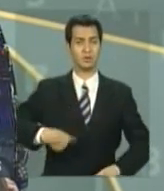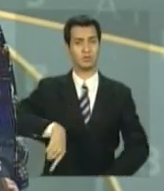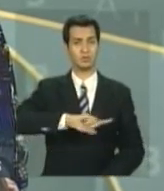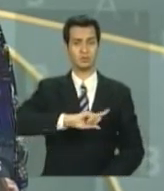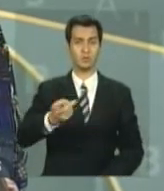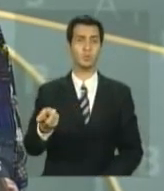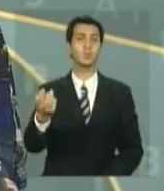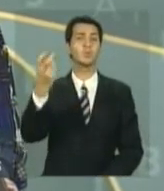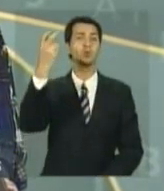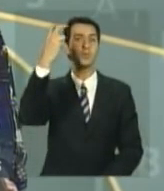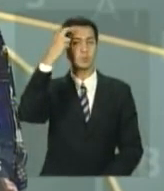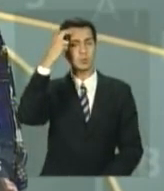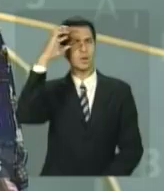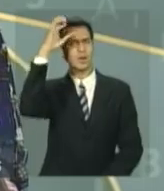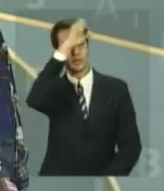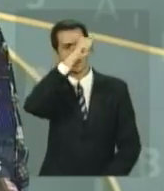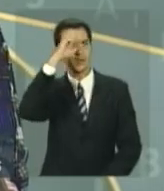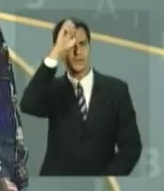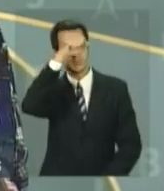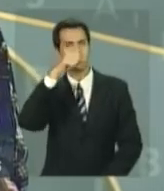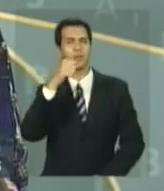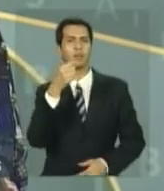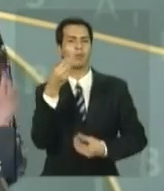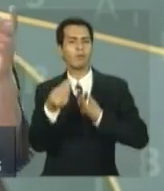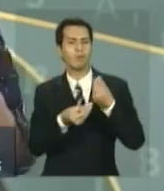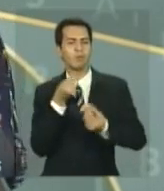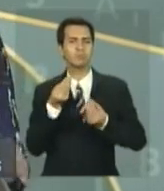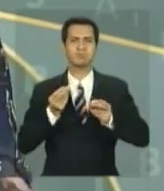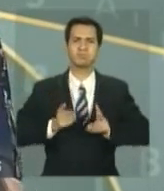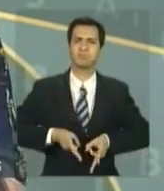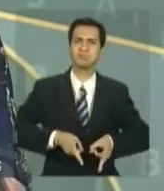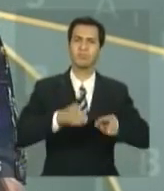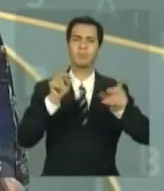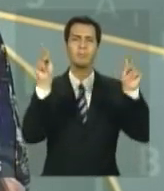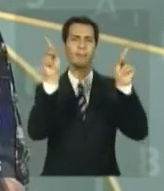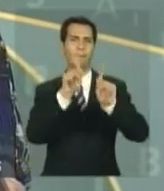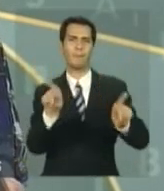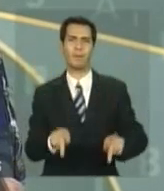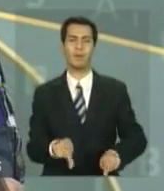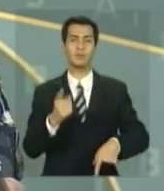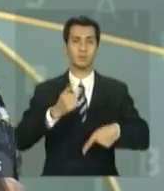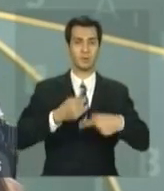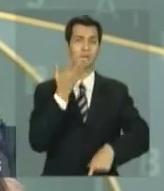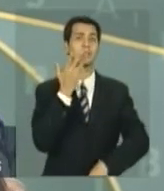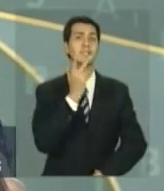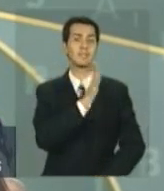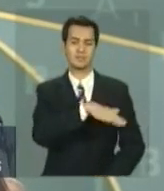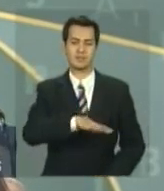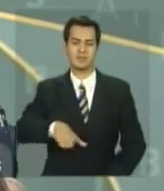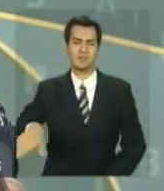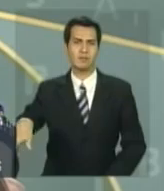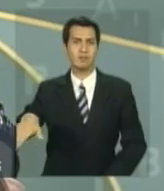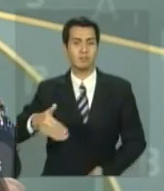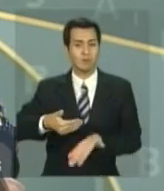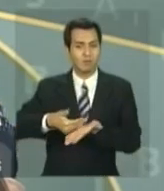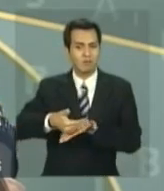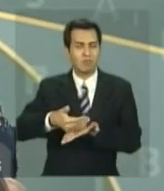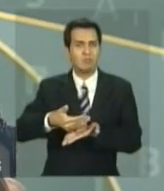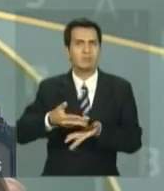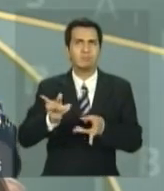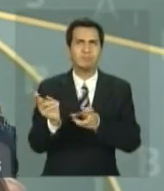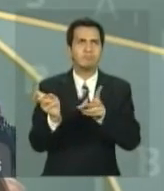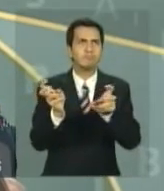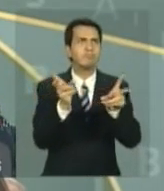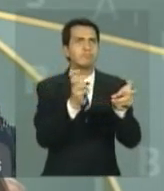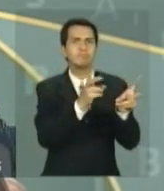começa quando a criança percebe que, entre aqueles que ela considera uma grande referência para a sua